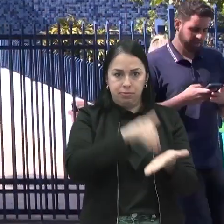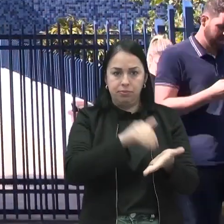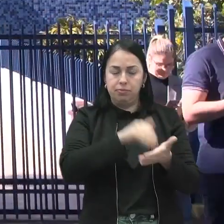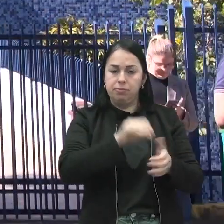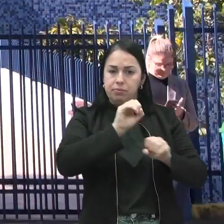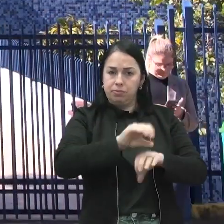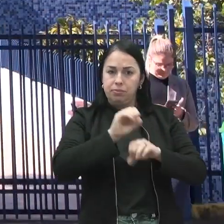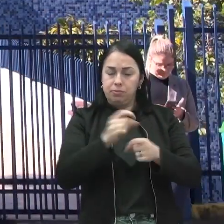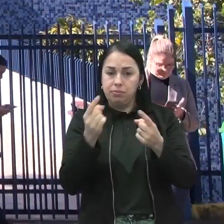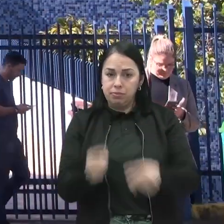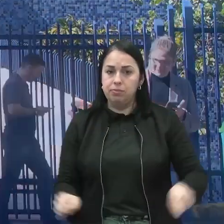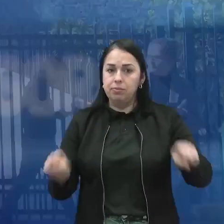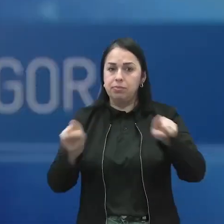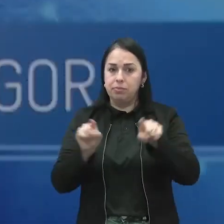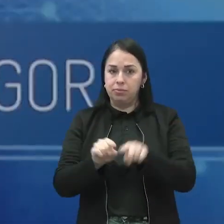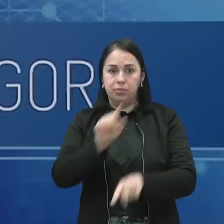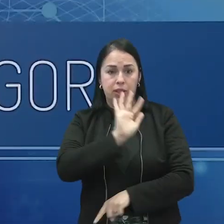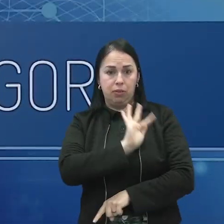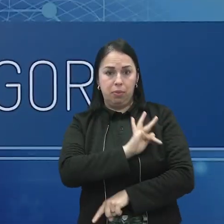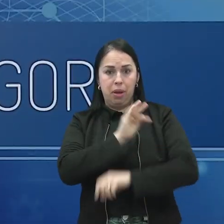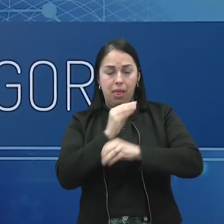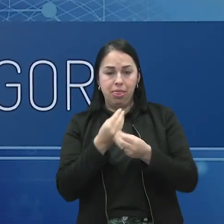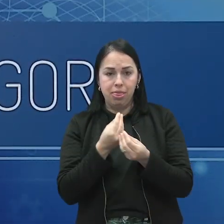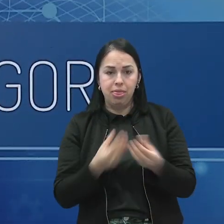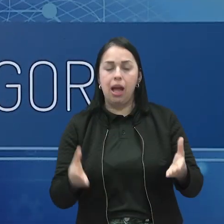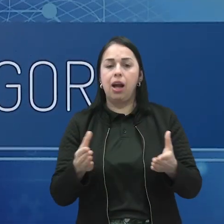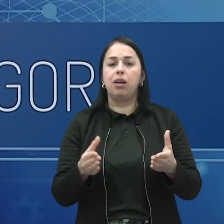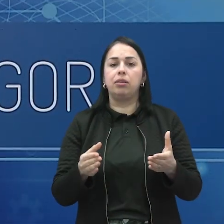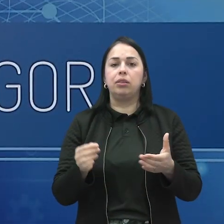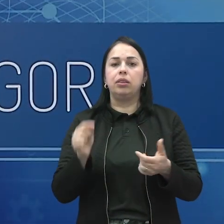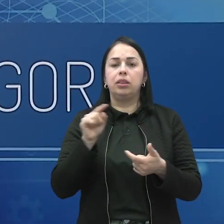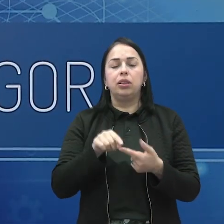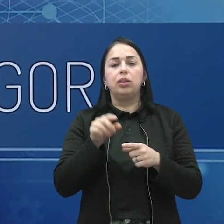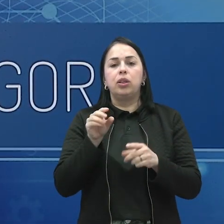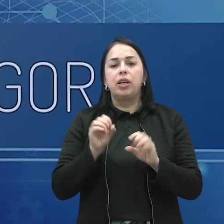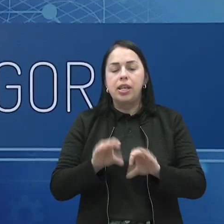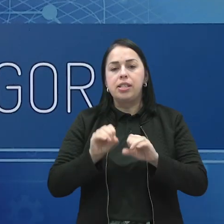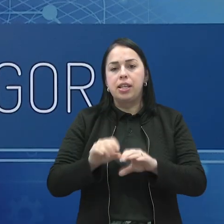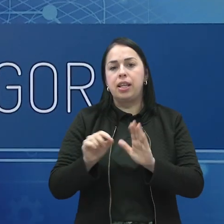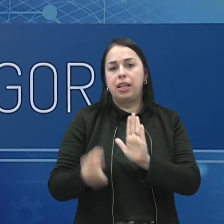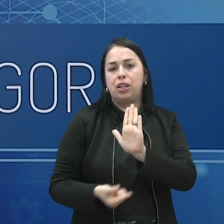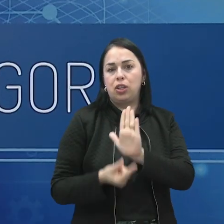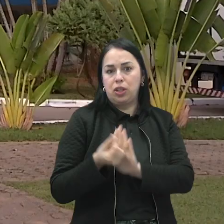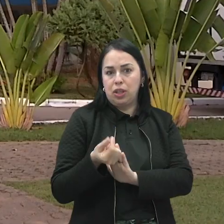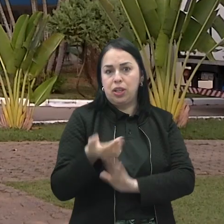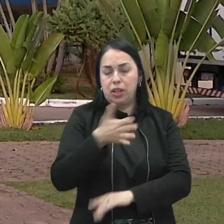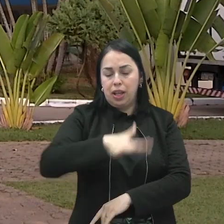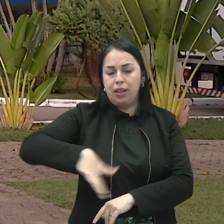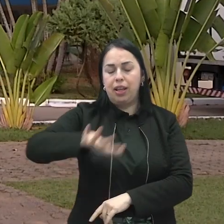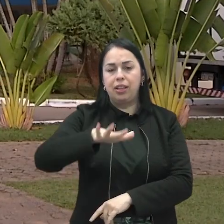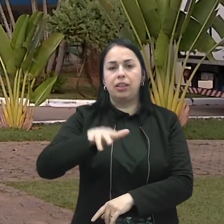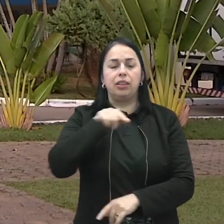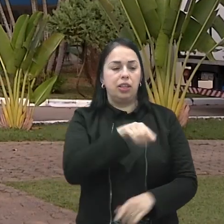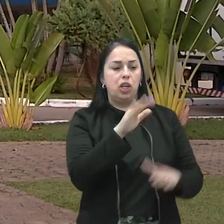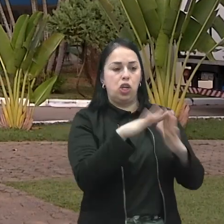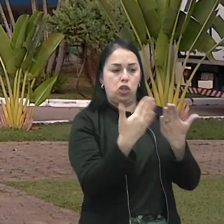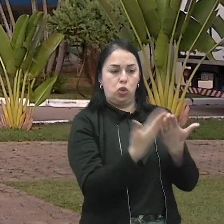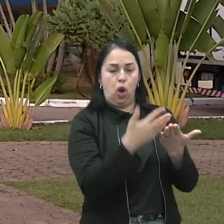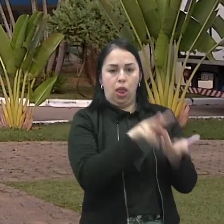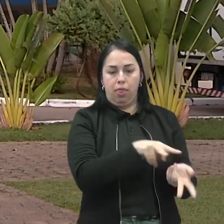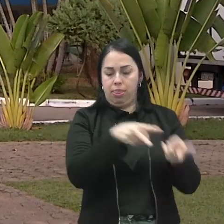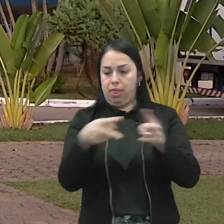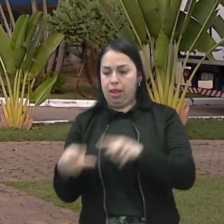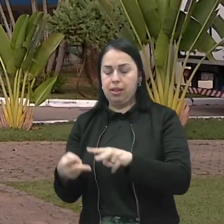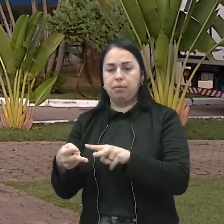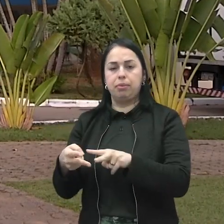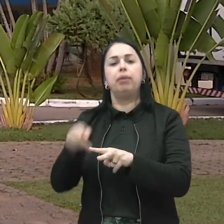Cidadania firmar convênio com a Fundas para oferecer atividades socioeducativas complementares no contraturno escolar